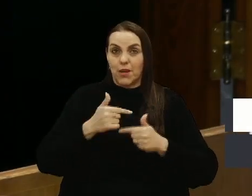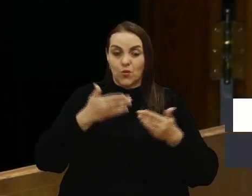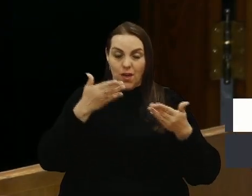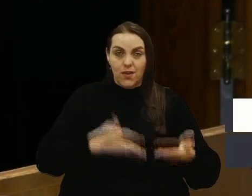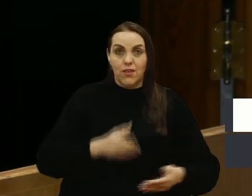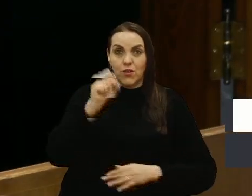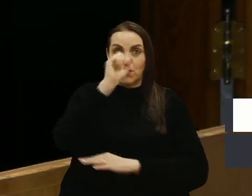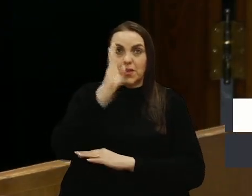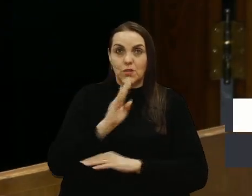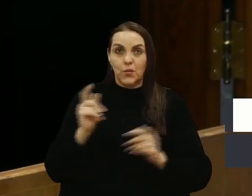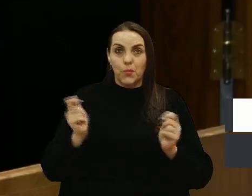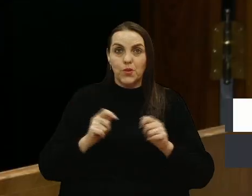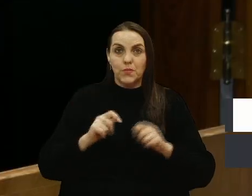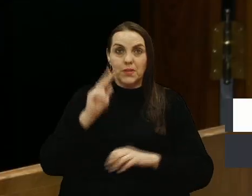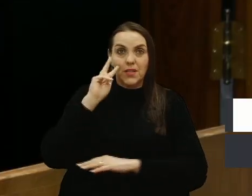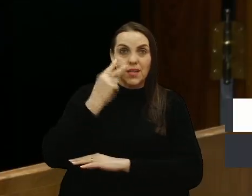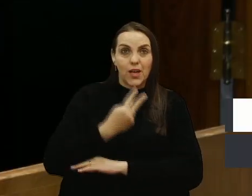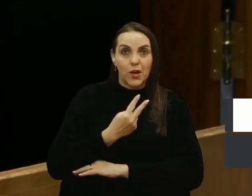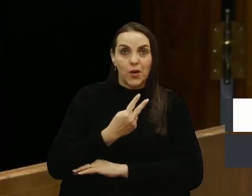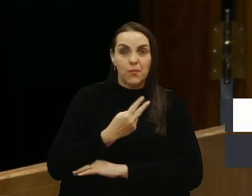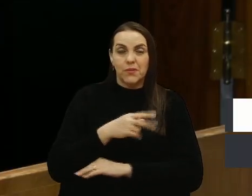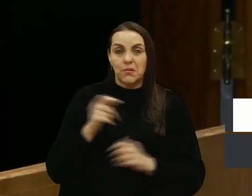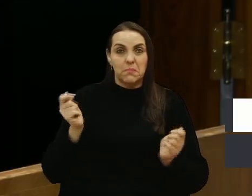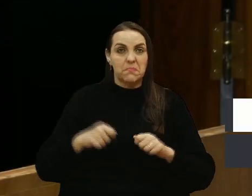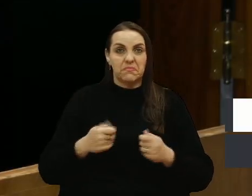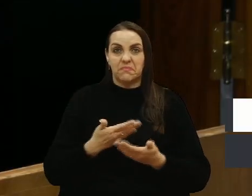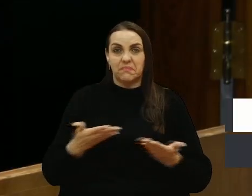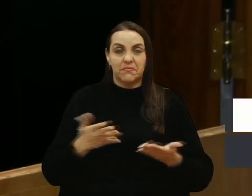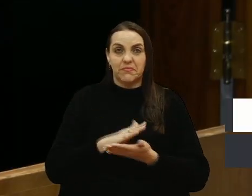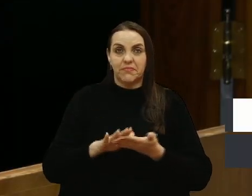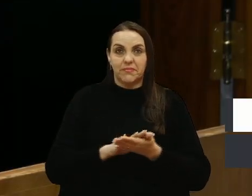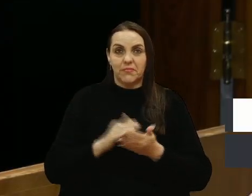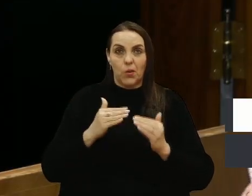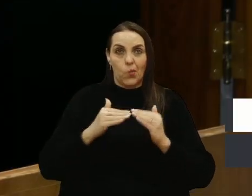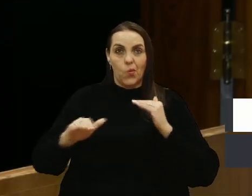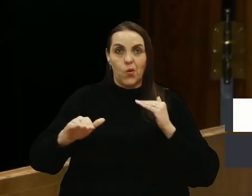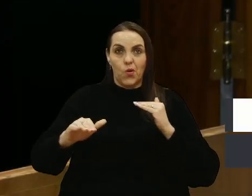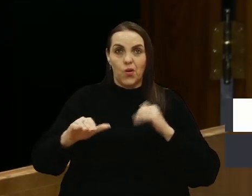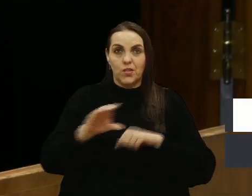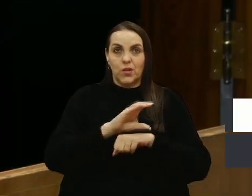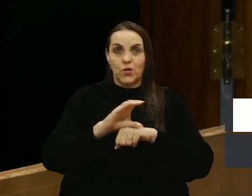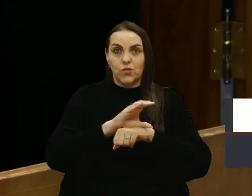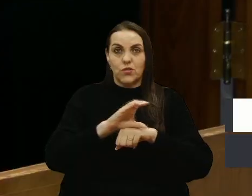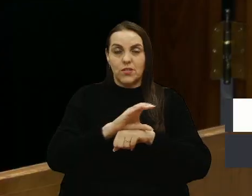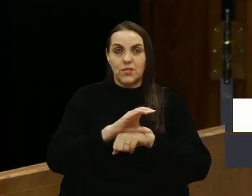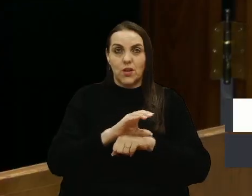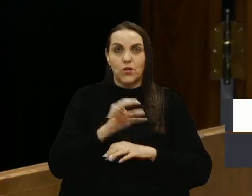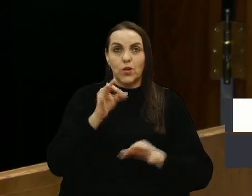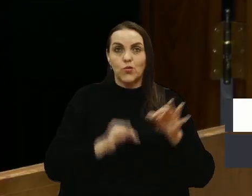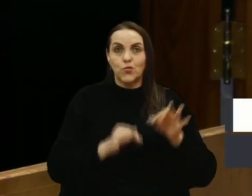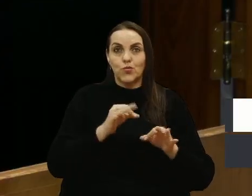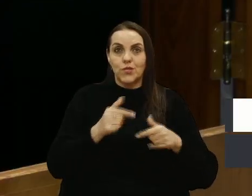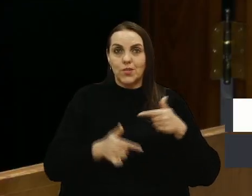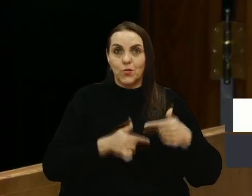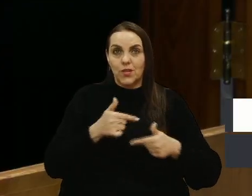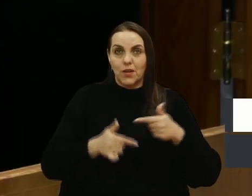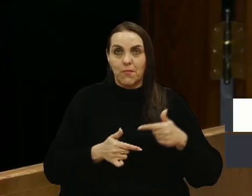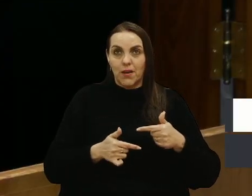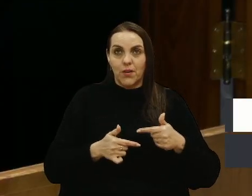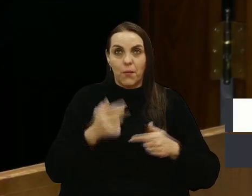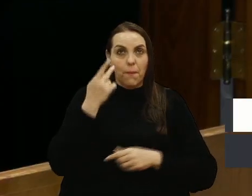a possibilidade do reconhecimento da incompetência plena, em desacordo com a disposição da Constituição Federal, da Justiça do Trabalho,